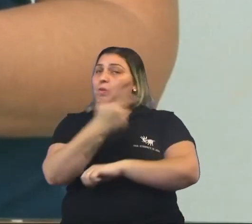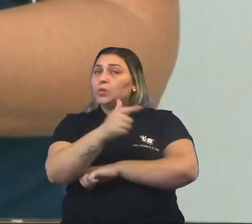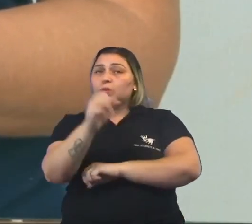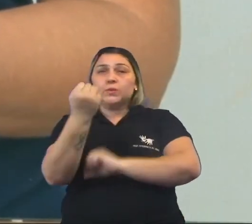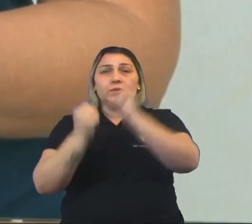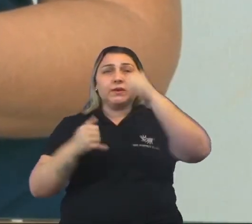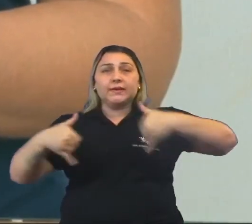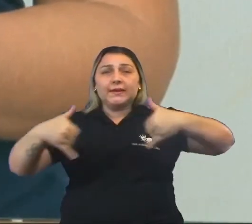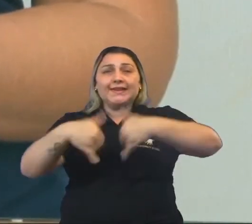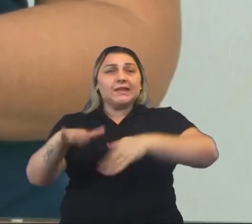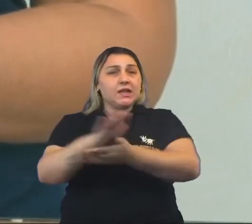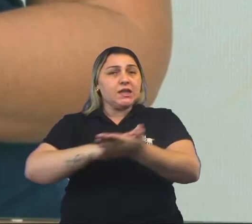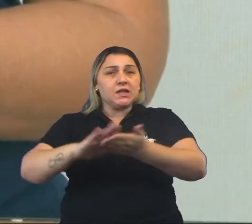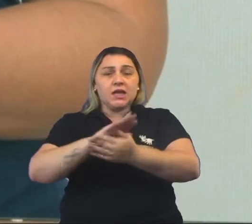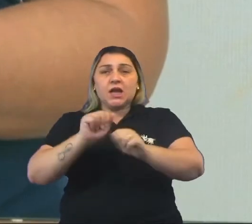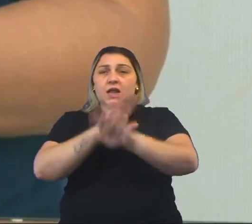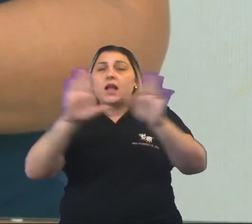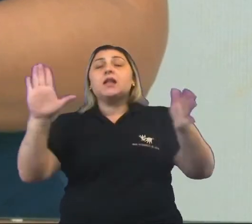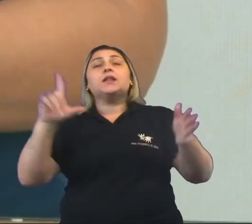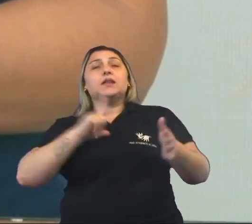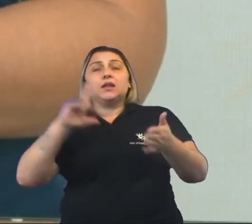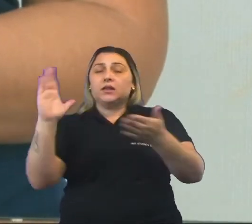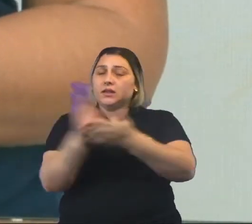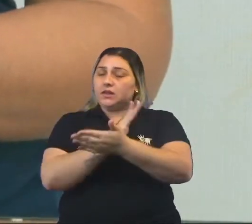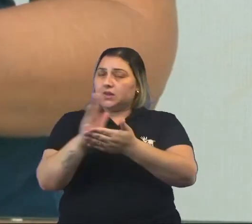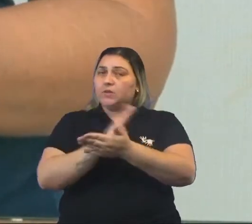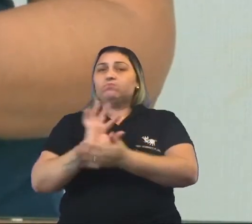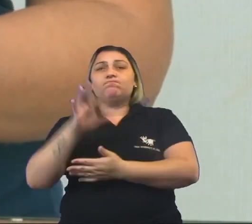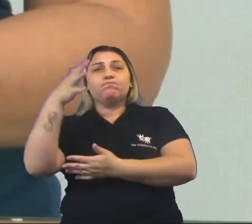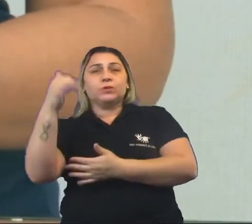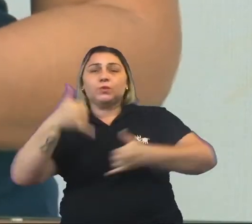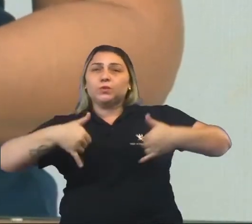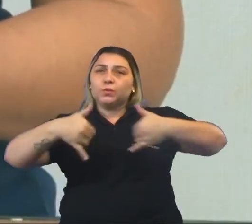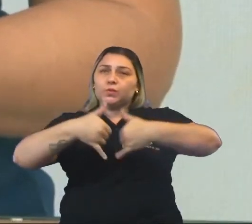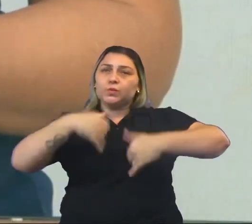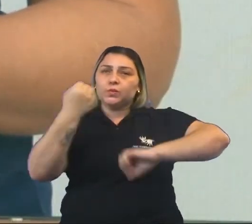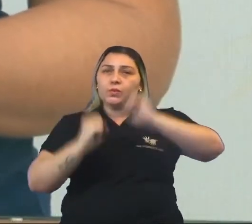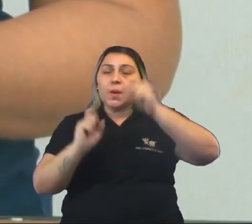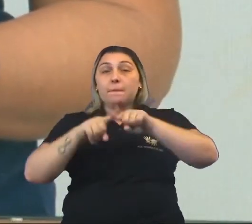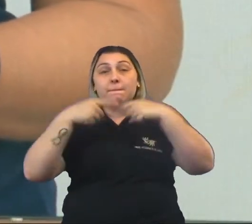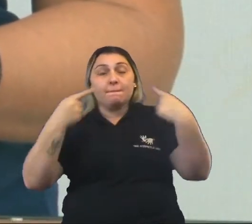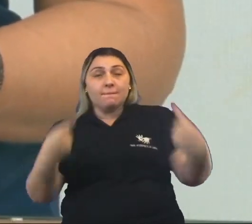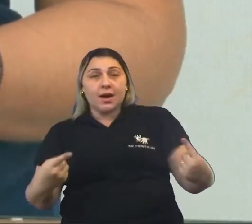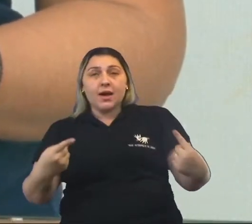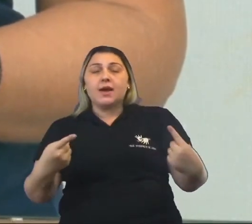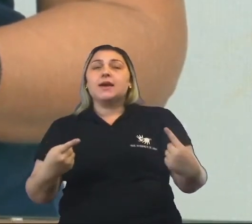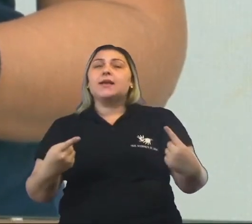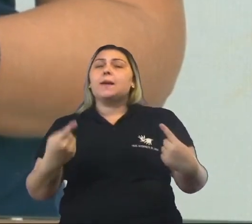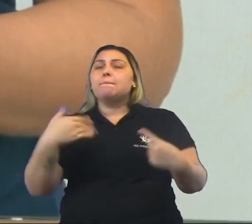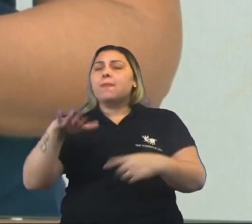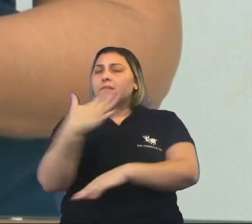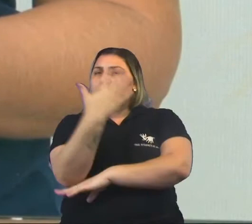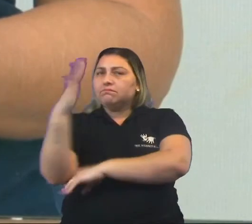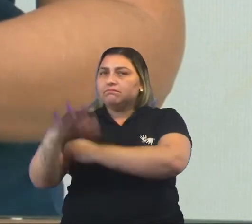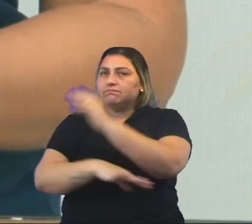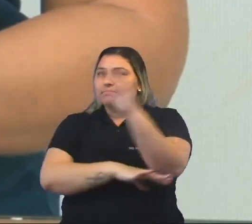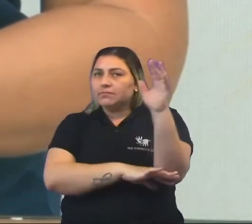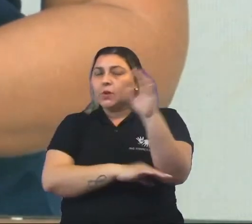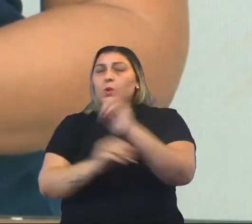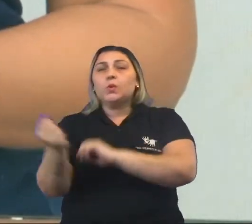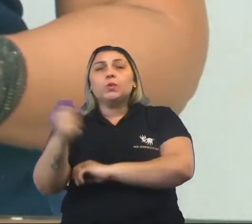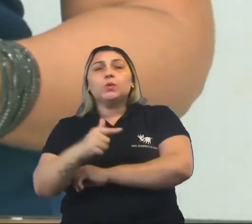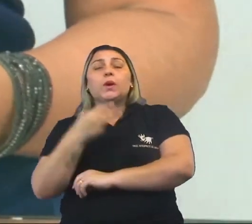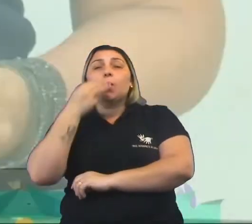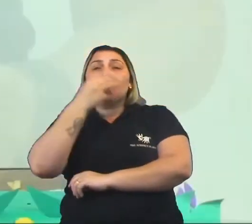processos químicos. Claro que tem alguns que até passam por processos químicos, mas ele é bem mais natural do que